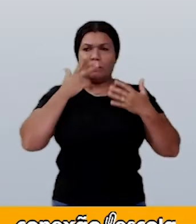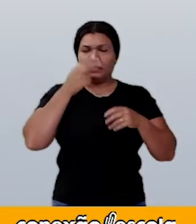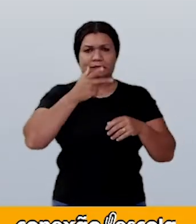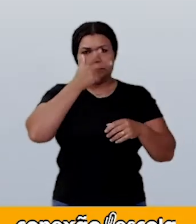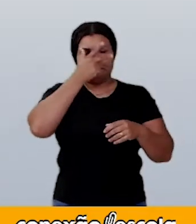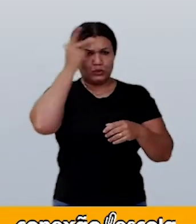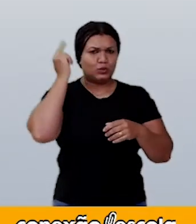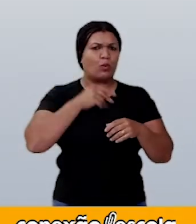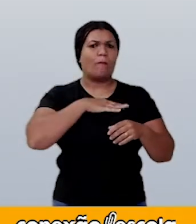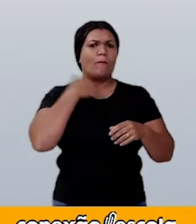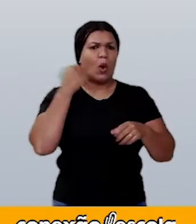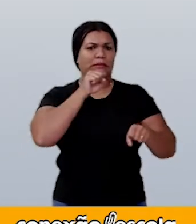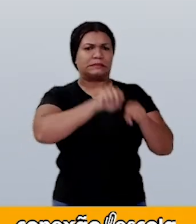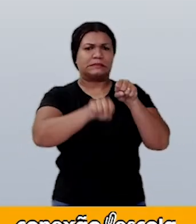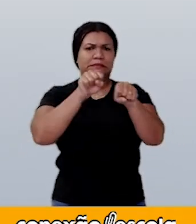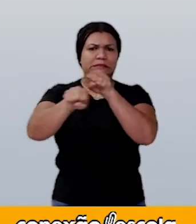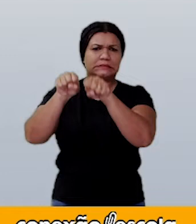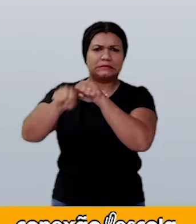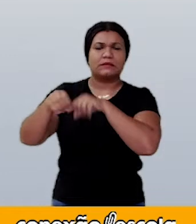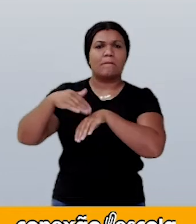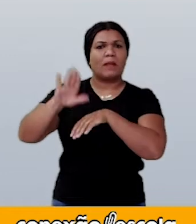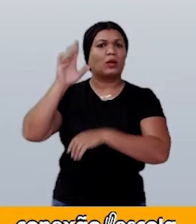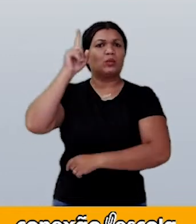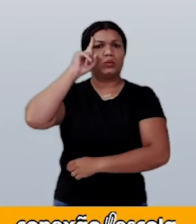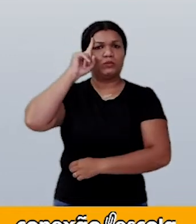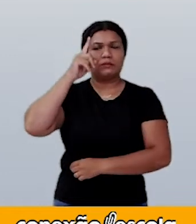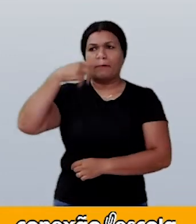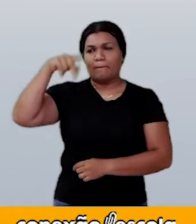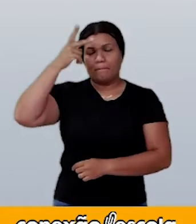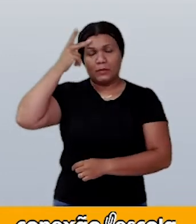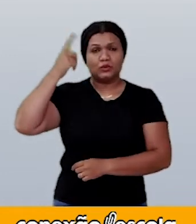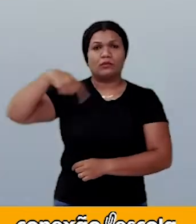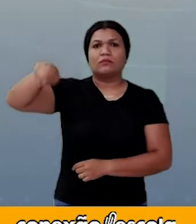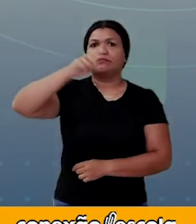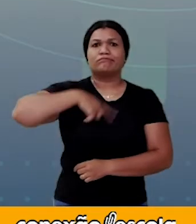mais pessoas a cada dia. E ninguém sabe o que fazer.